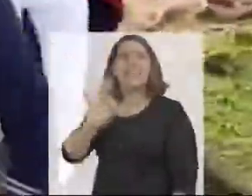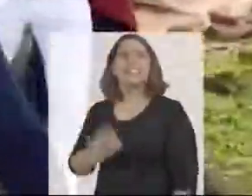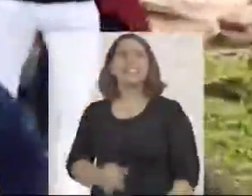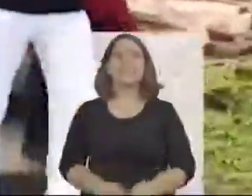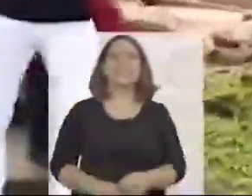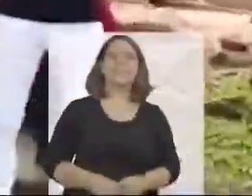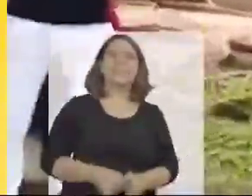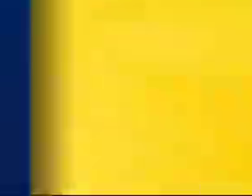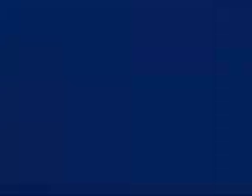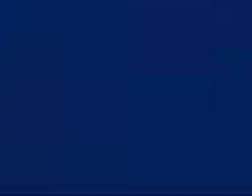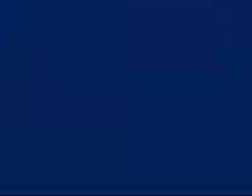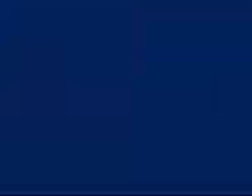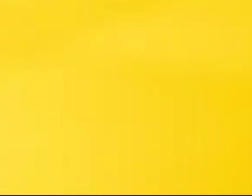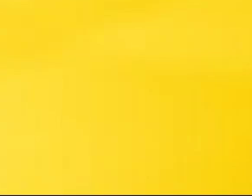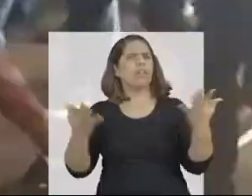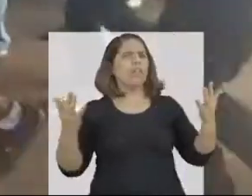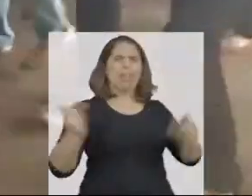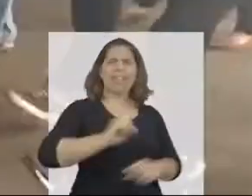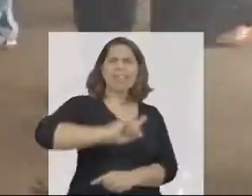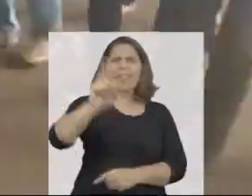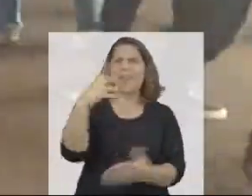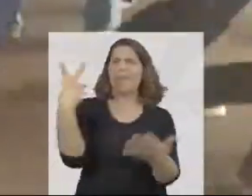Mestre.